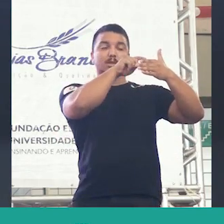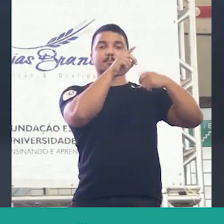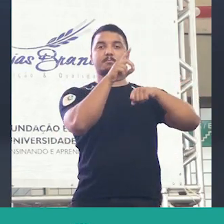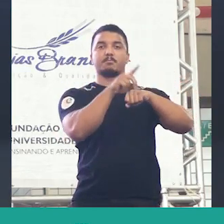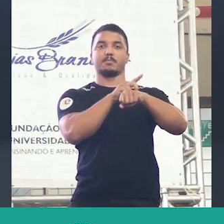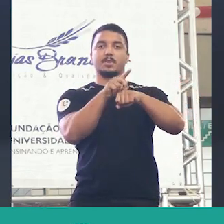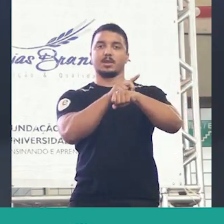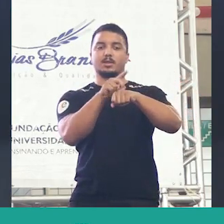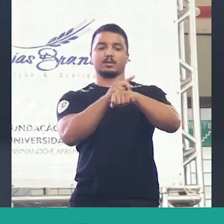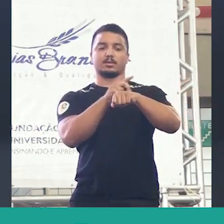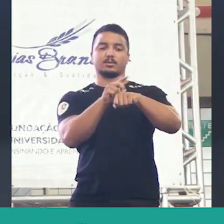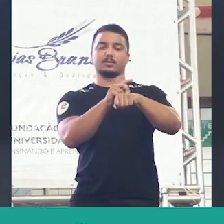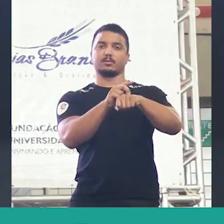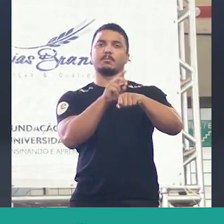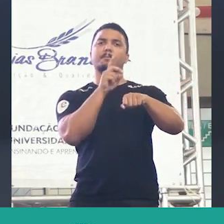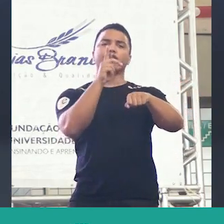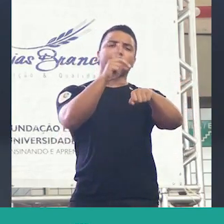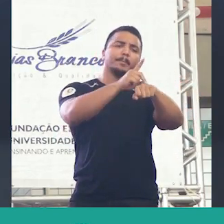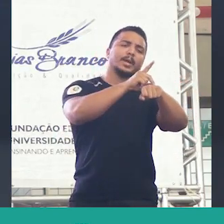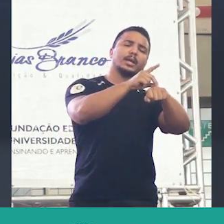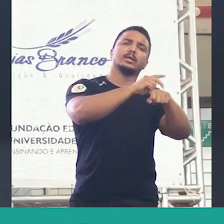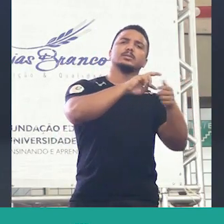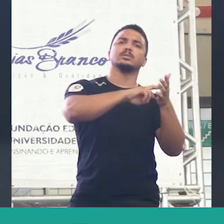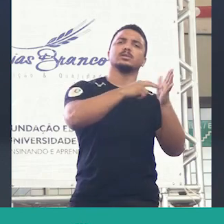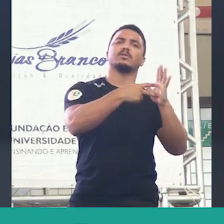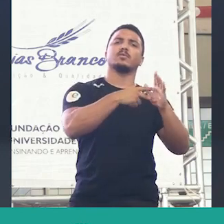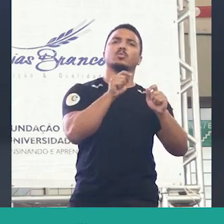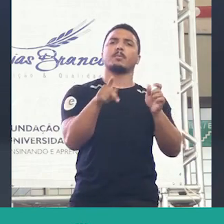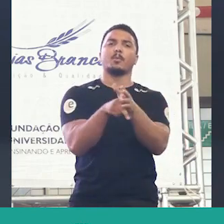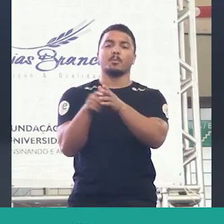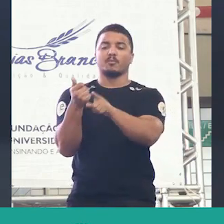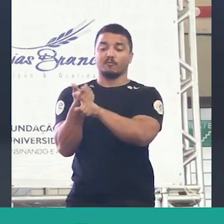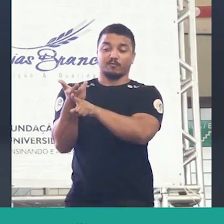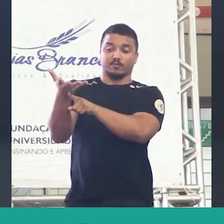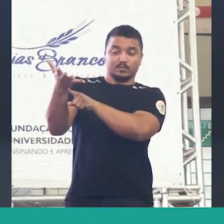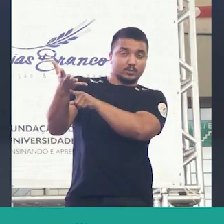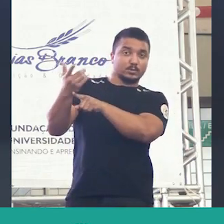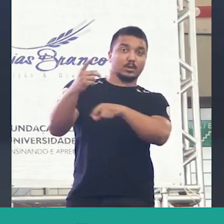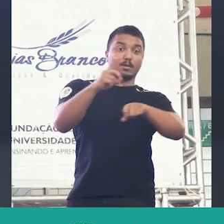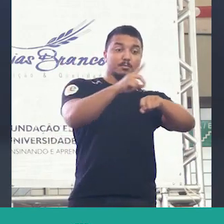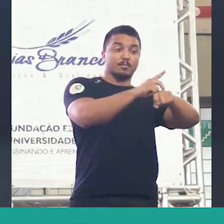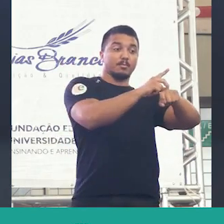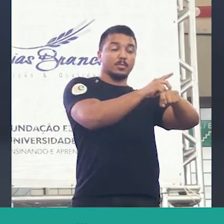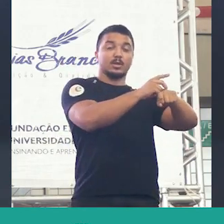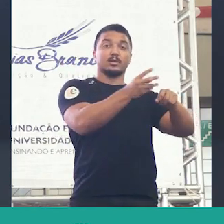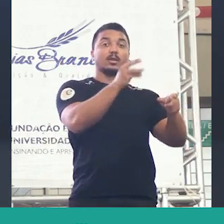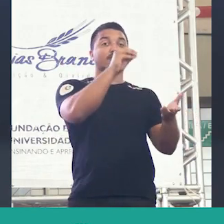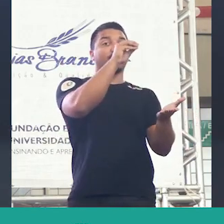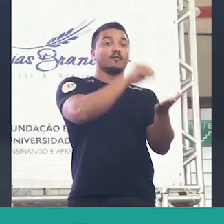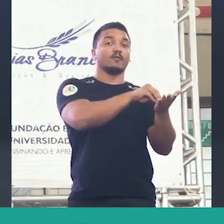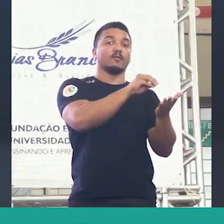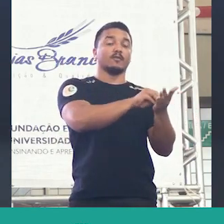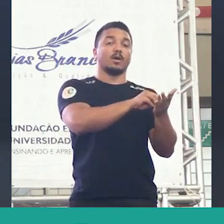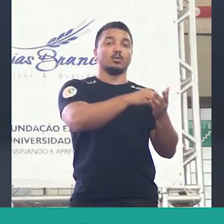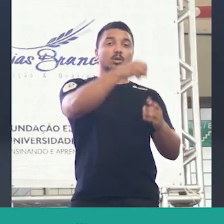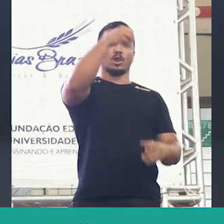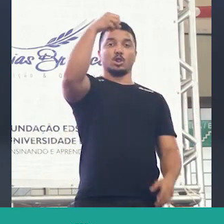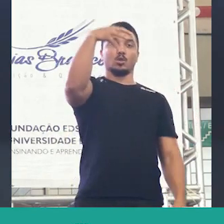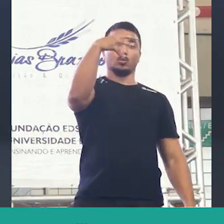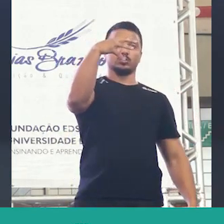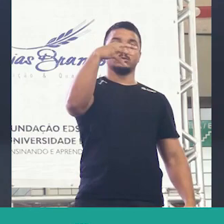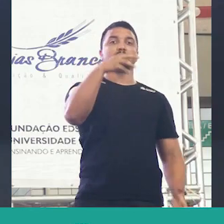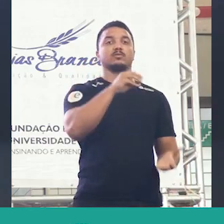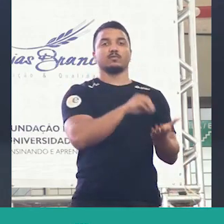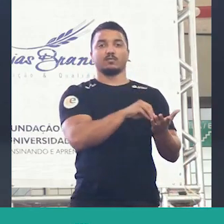preta. Definição de preto para física: preto é ausência de